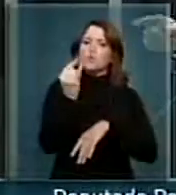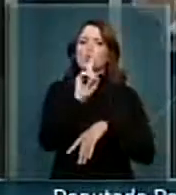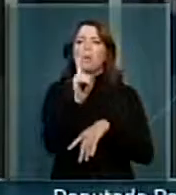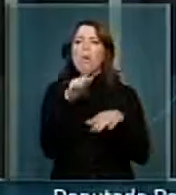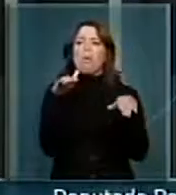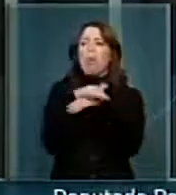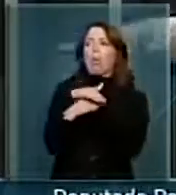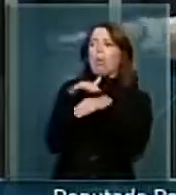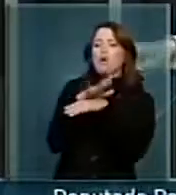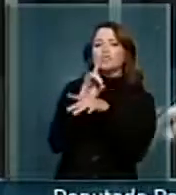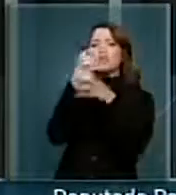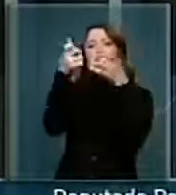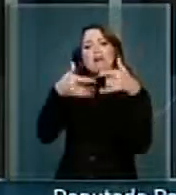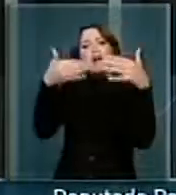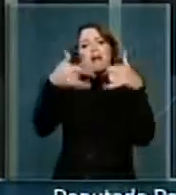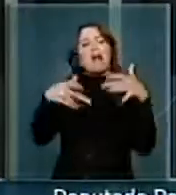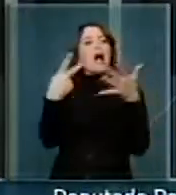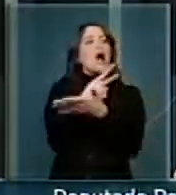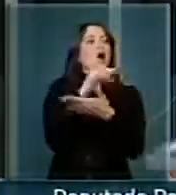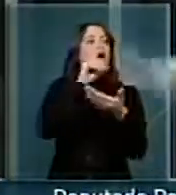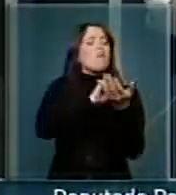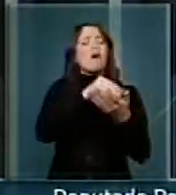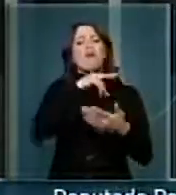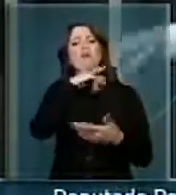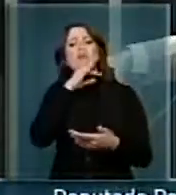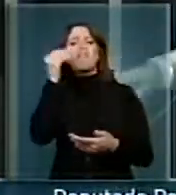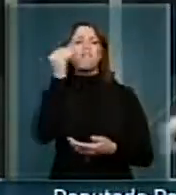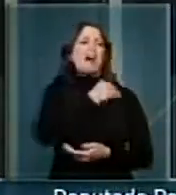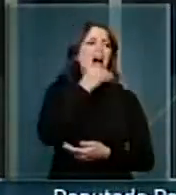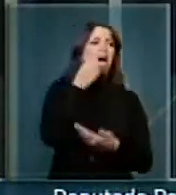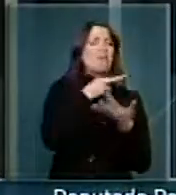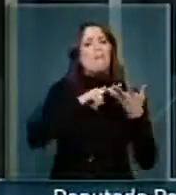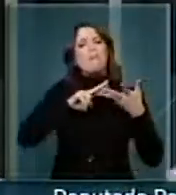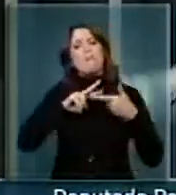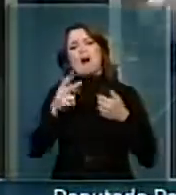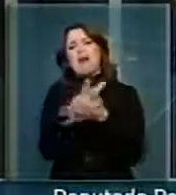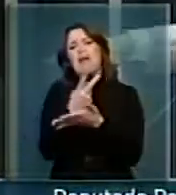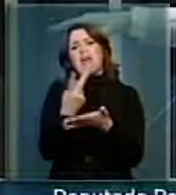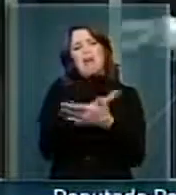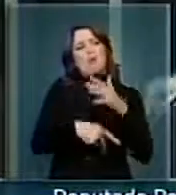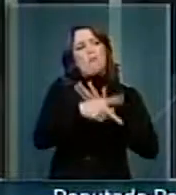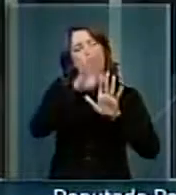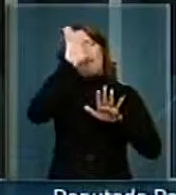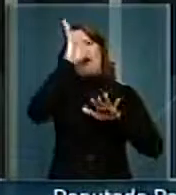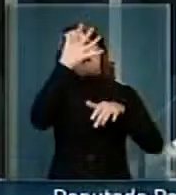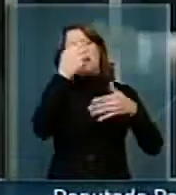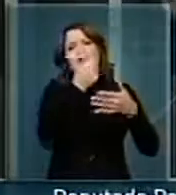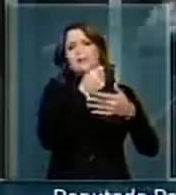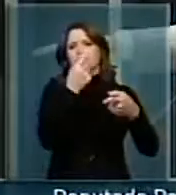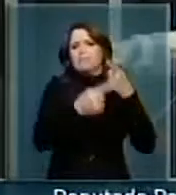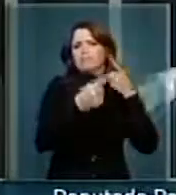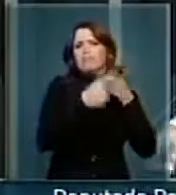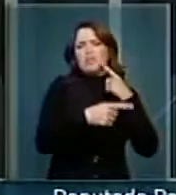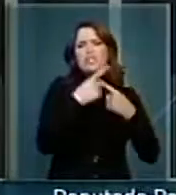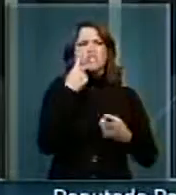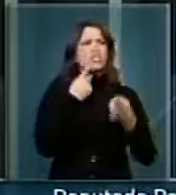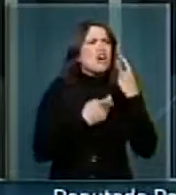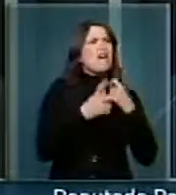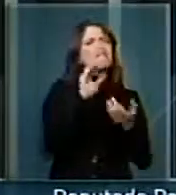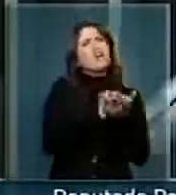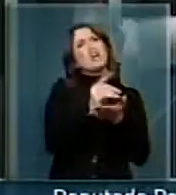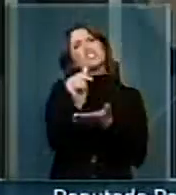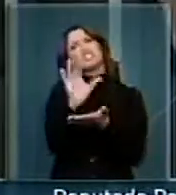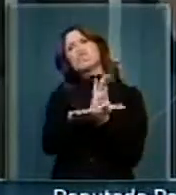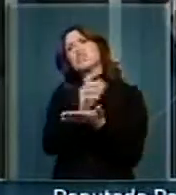aqui apenas justificando as suas próprias mazelas, os seus próprios equívocos, as suas próprias contradições, chorando falta de